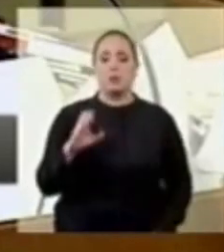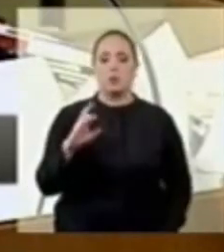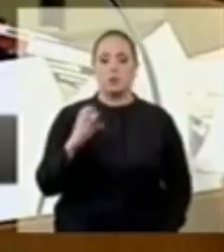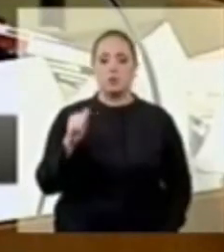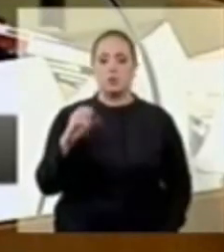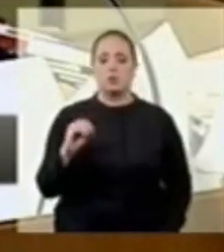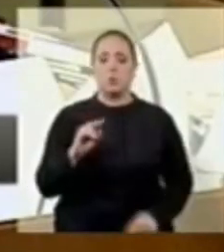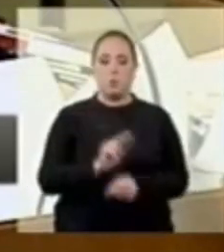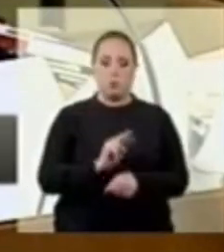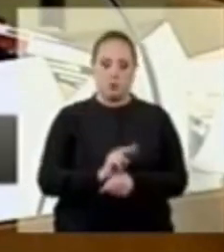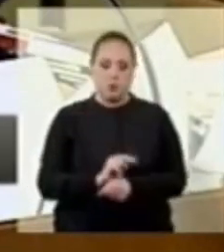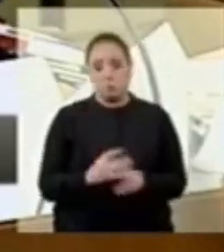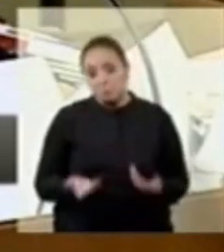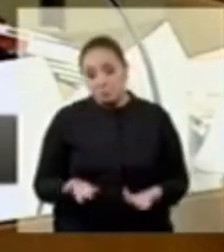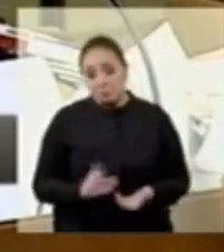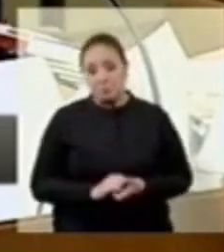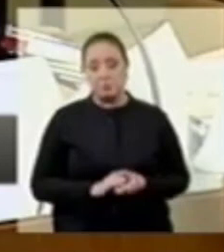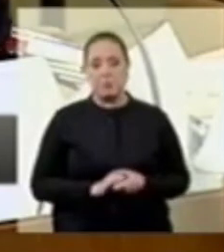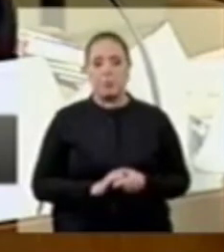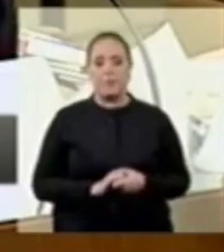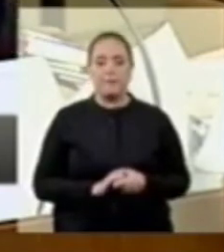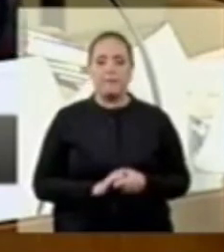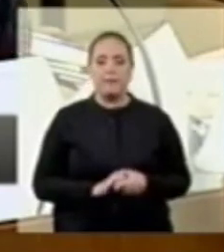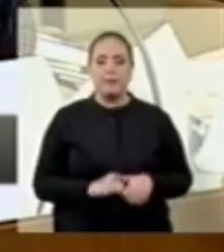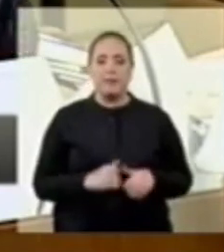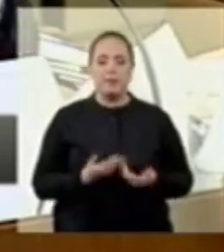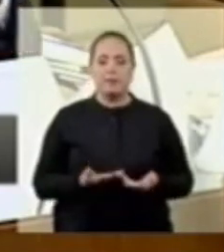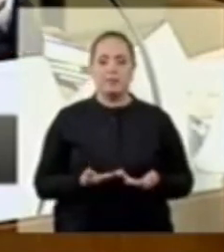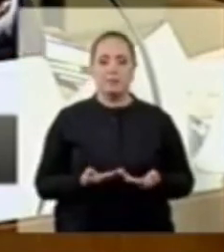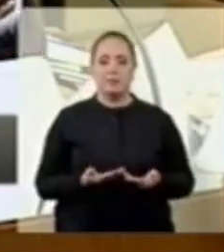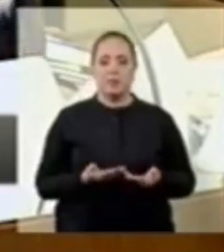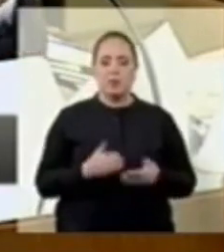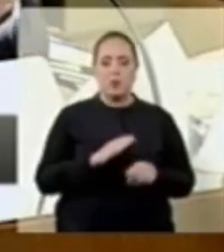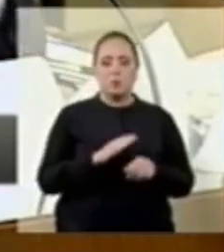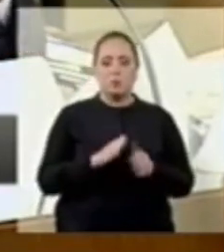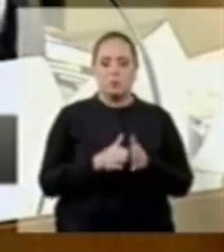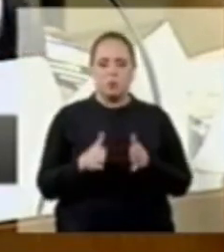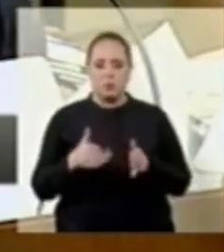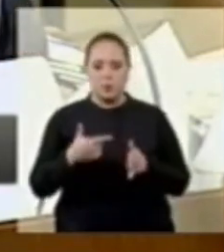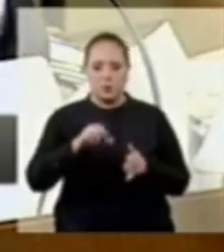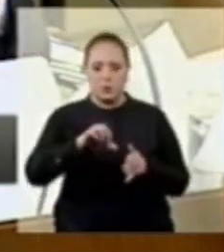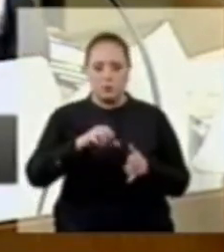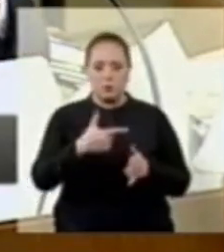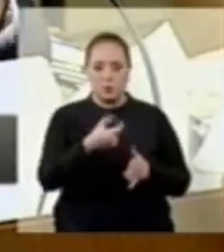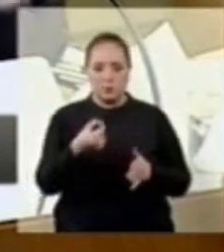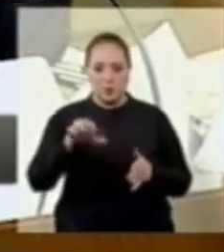portanto salvo o curtíssimo período entre 2009 e 2016